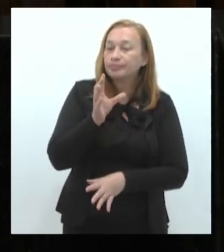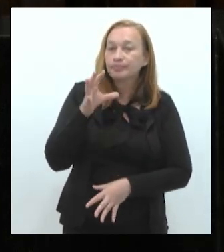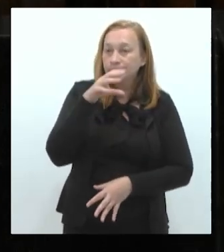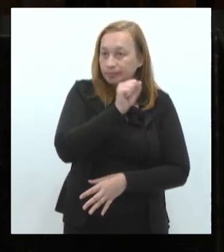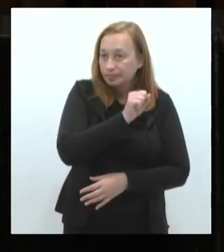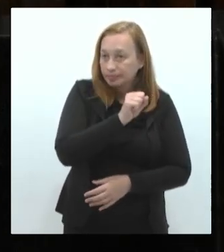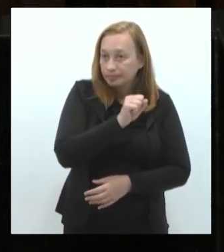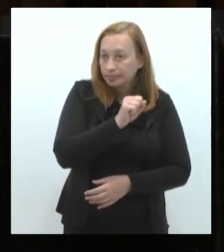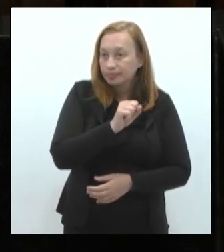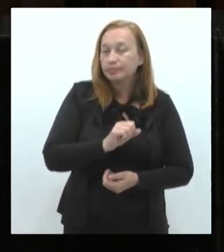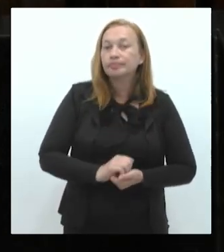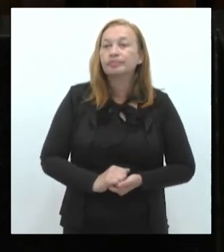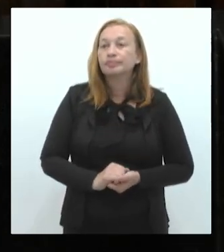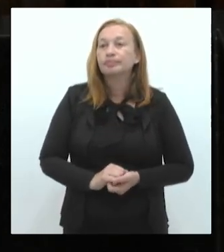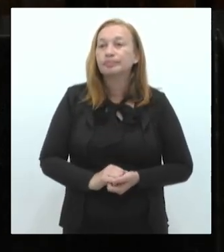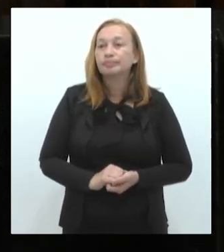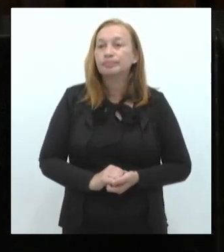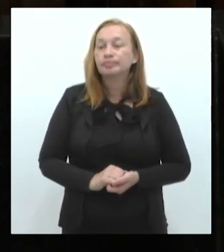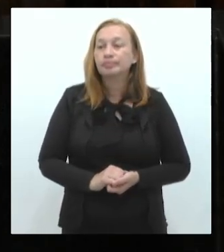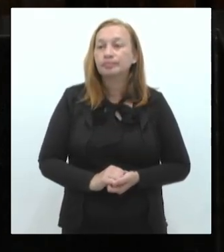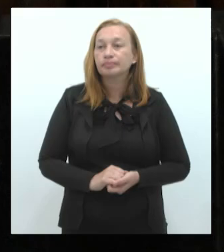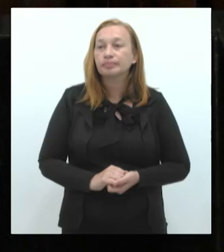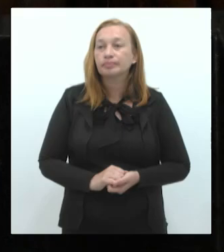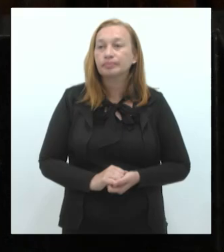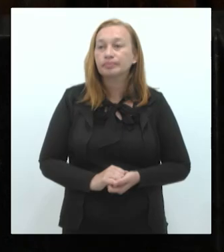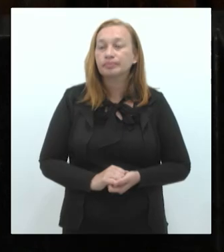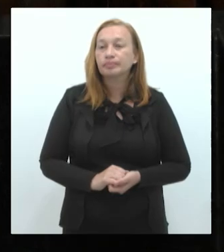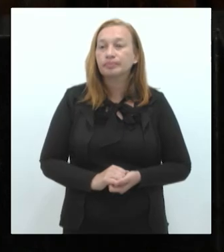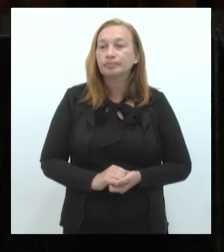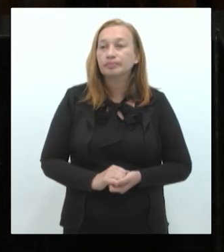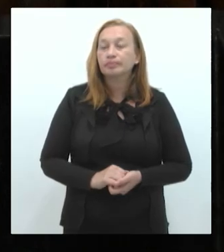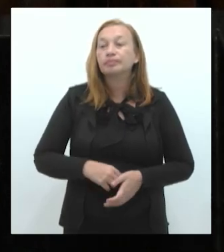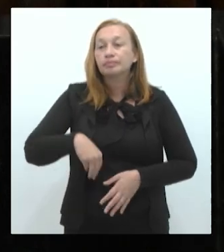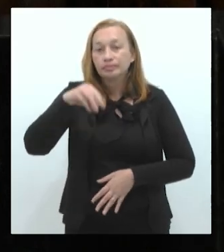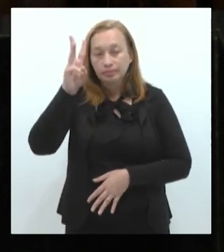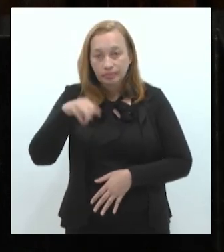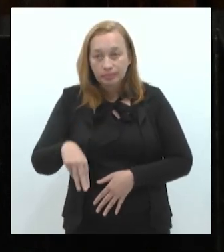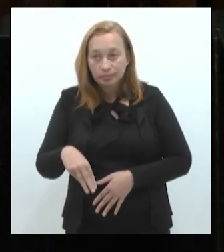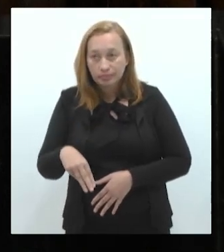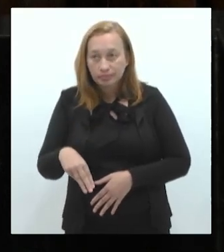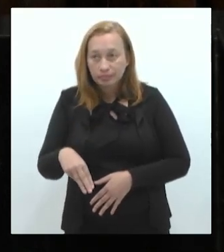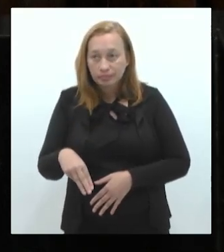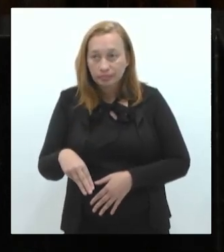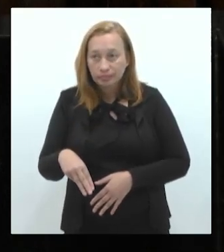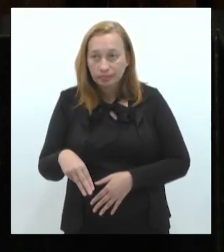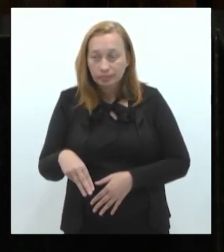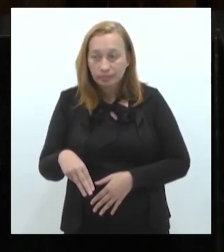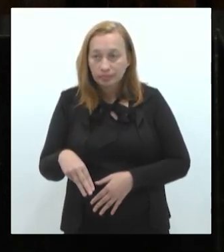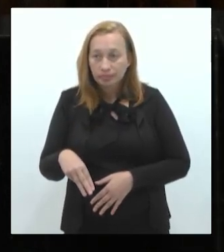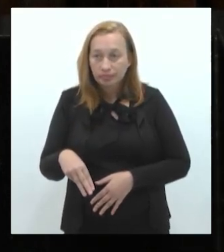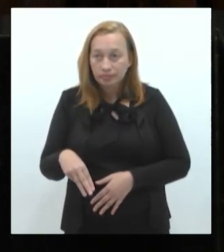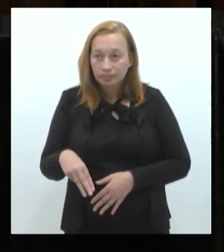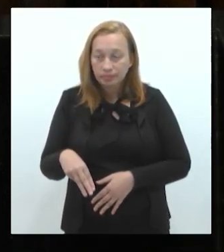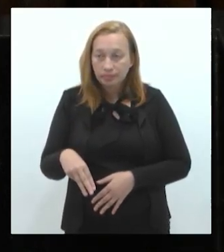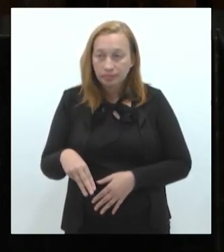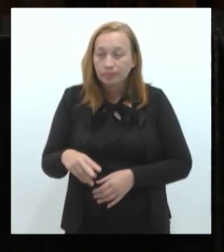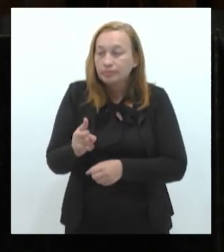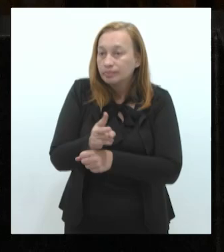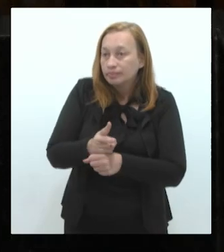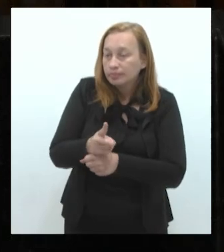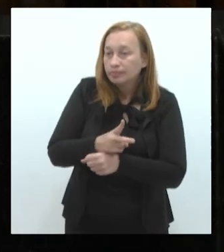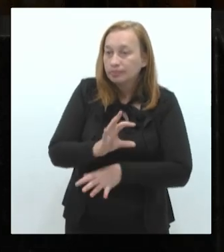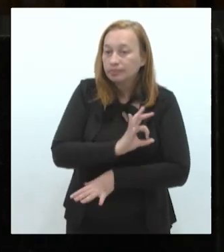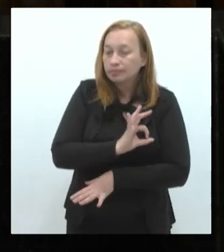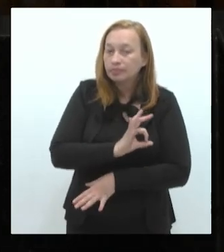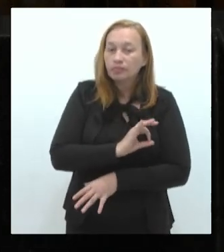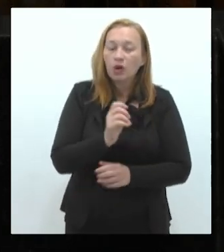rapidamente, identifica, pelo menos aqueles que estão sendo procurados pela polícia. A senhora deve ter